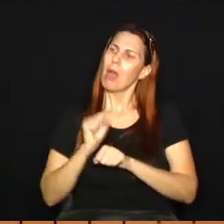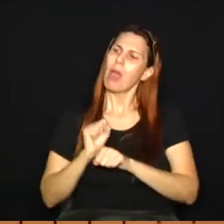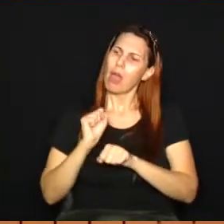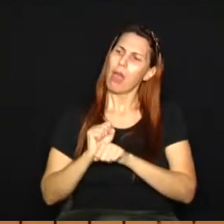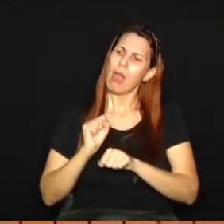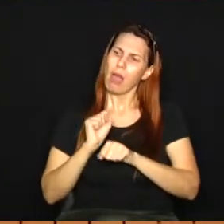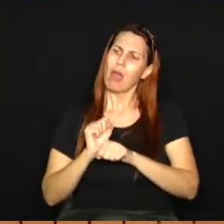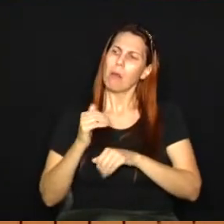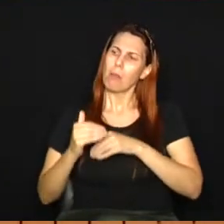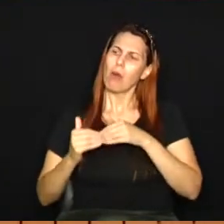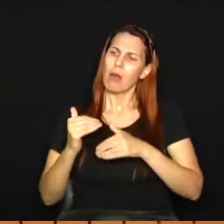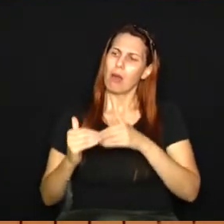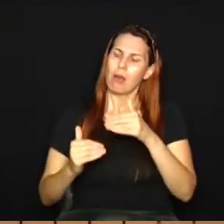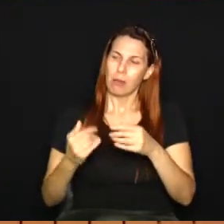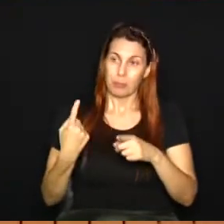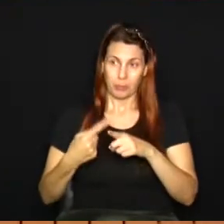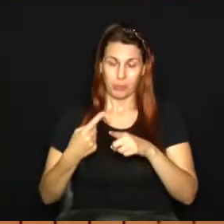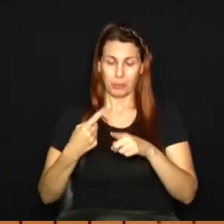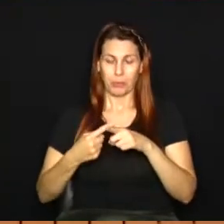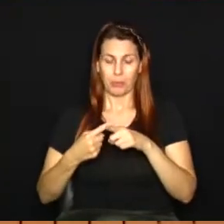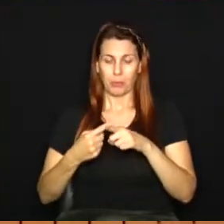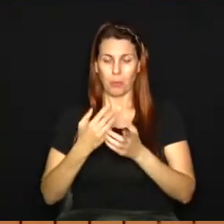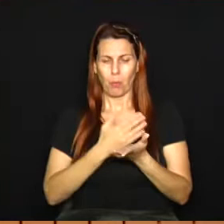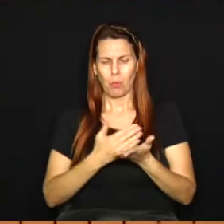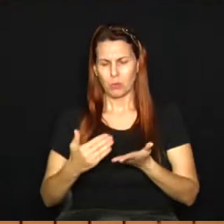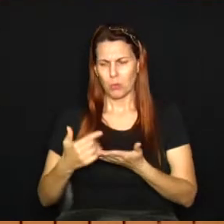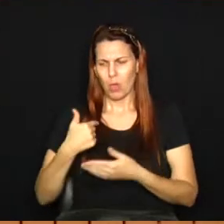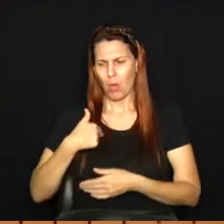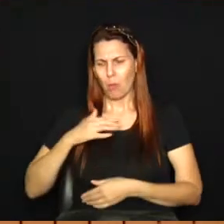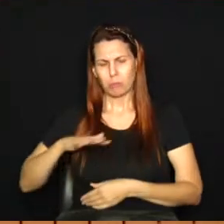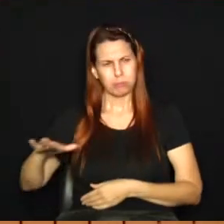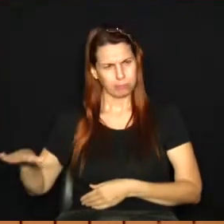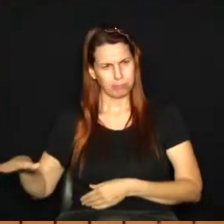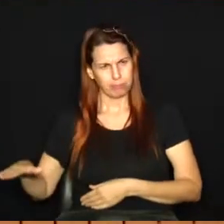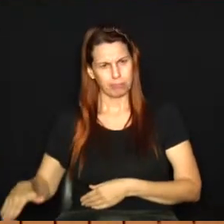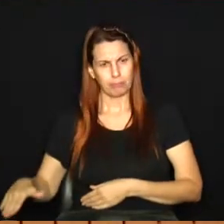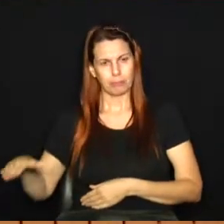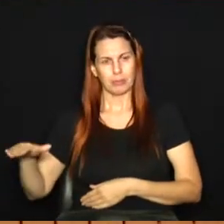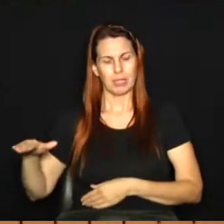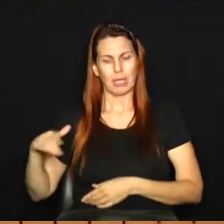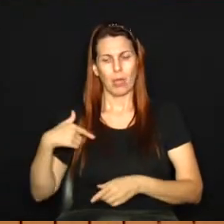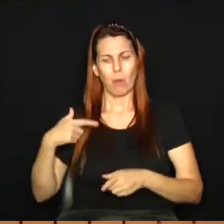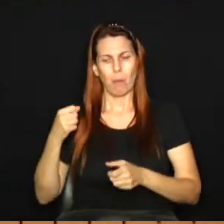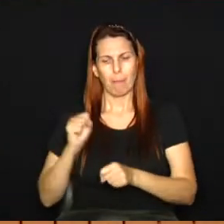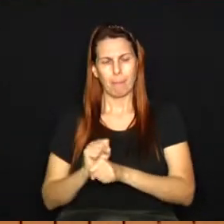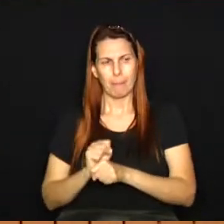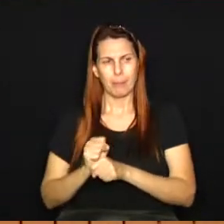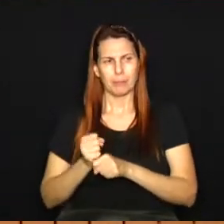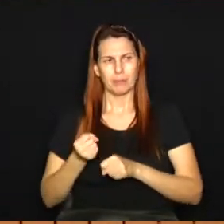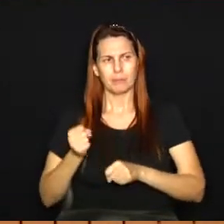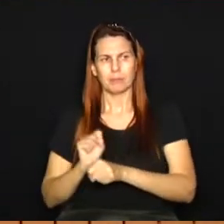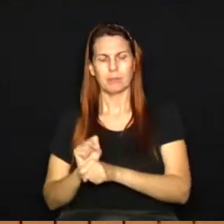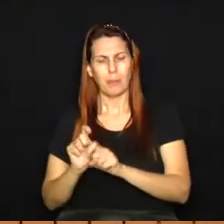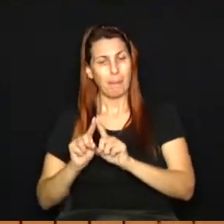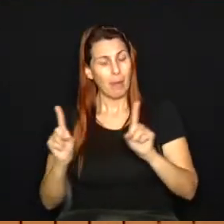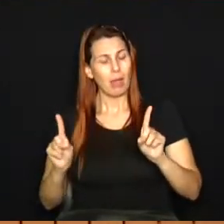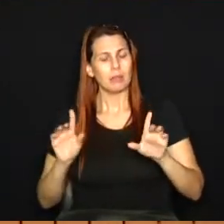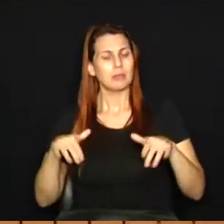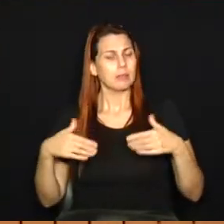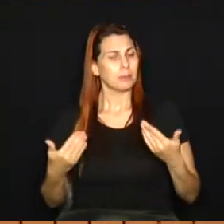né? Porque ela começou desde pequeno. Ocorre que eu que interrompi. Mas até que